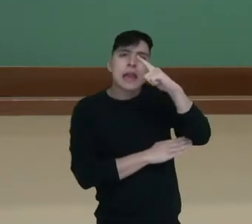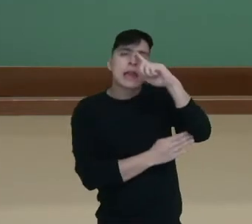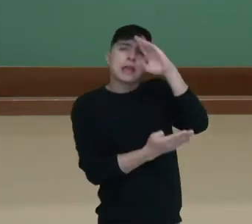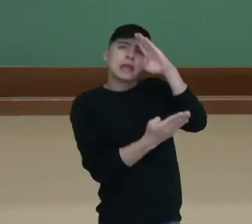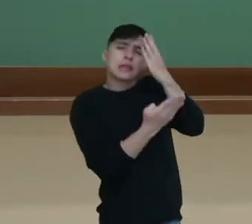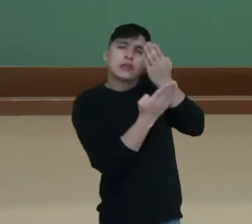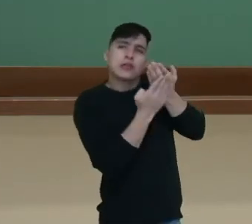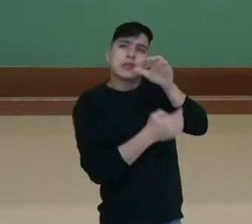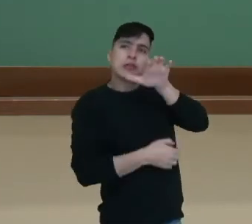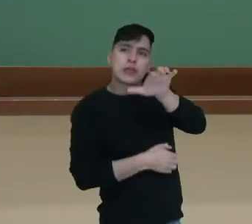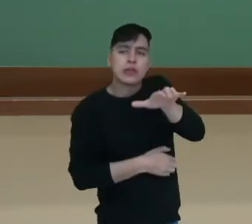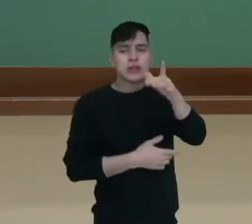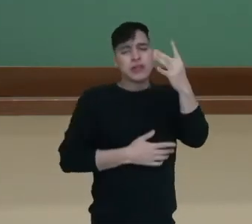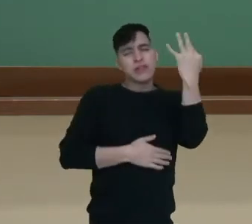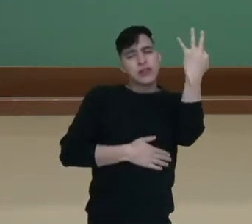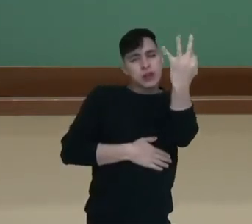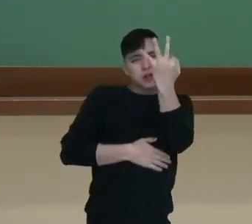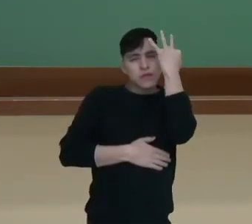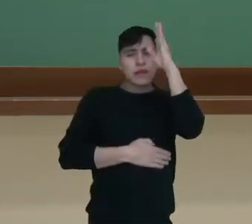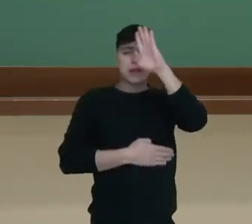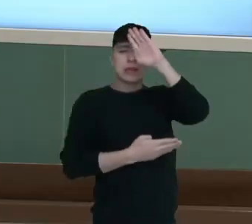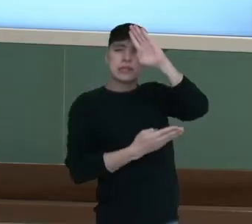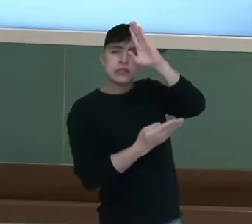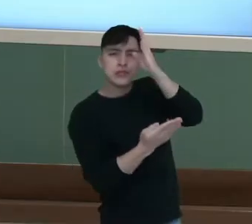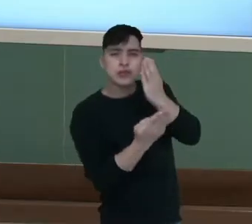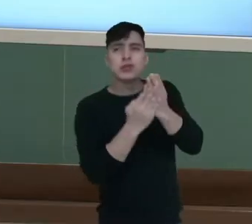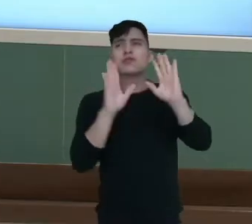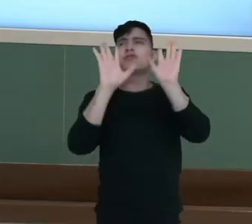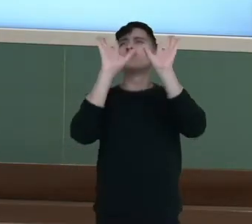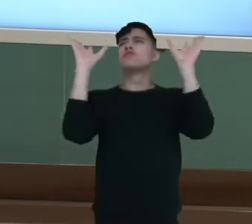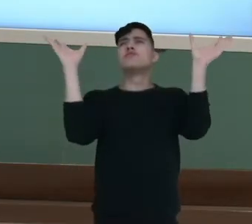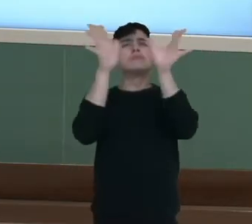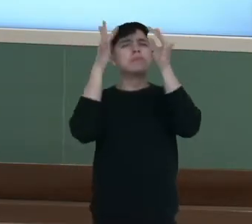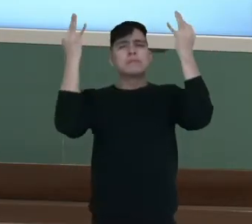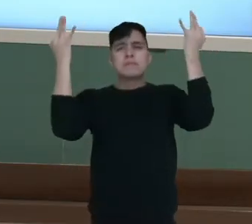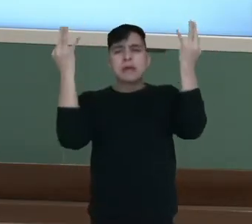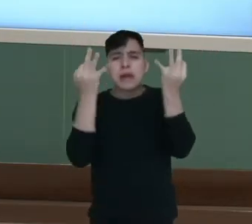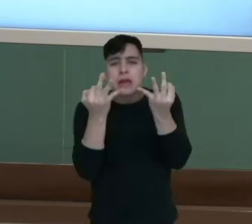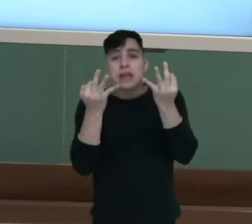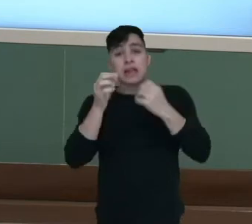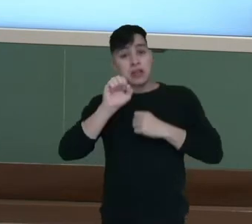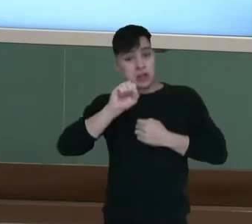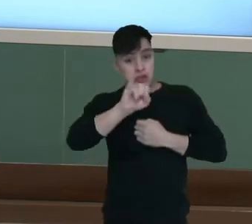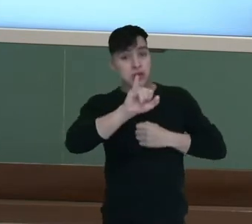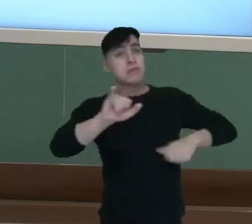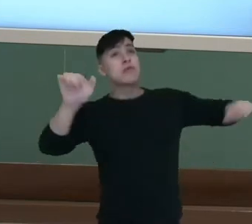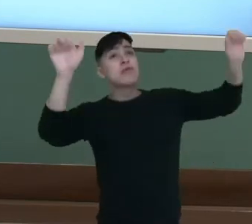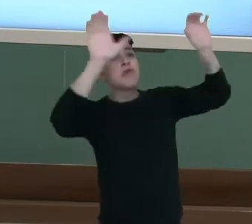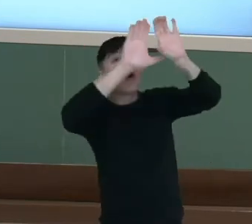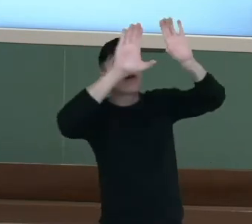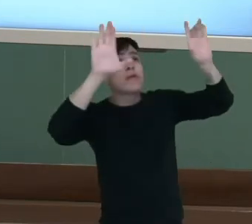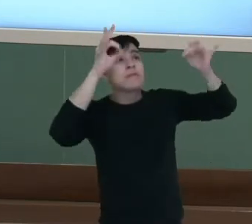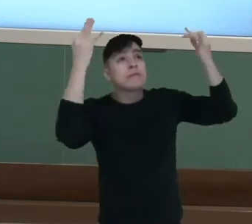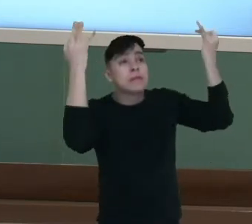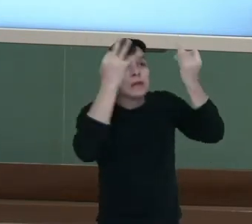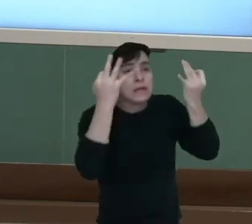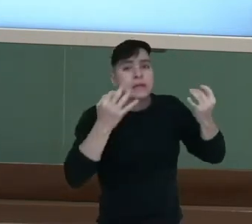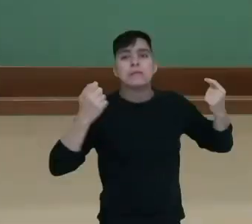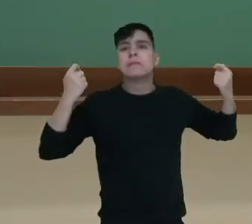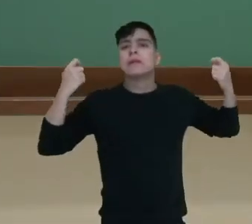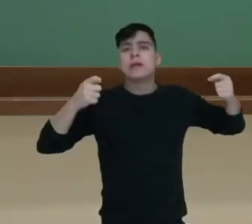nessa jogada, cara, cultura grega ali, então eles falavam assim, é círculo, e se o céu é perfeito, o céu tem que ser formado pelo